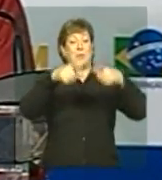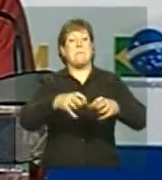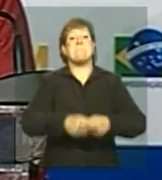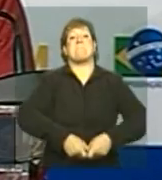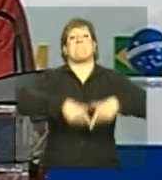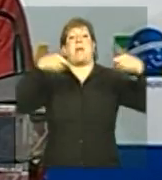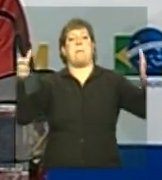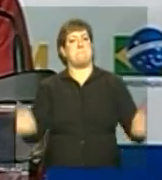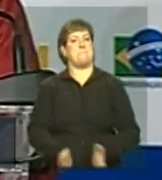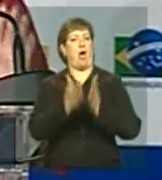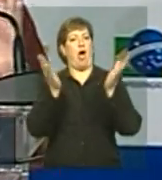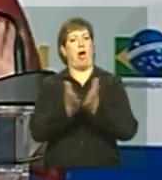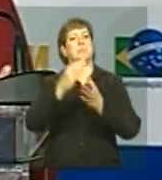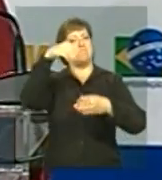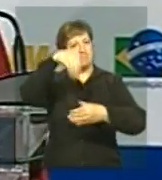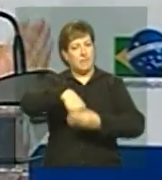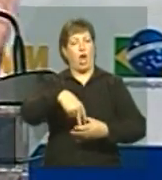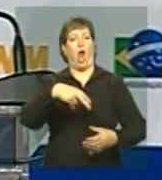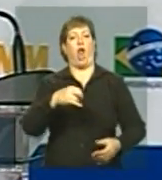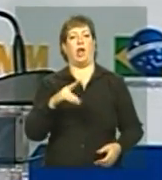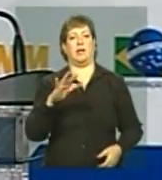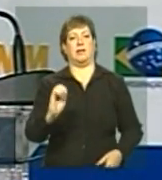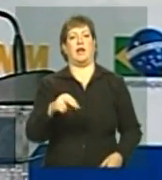maior pobreza. Então,